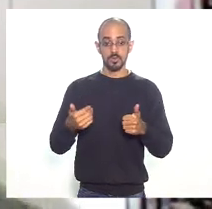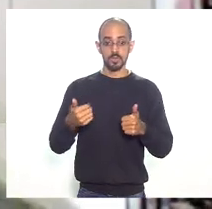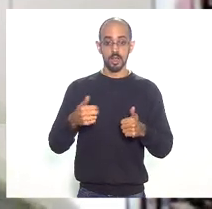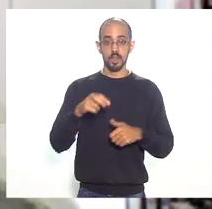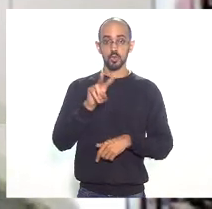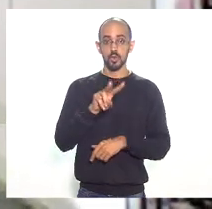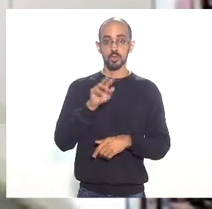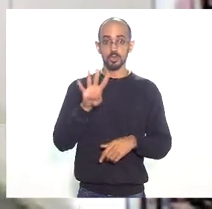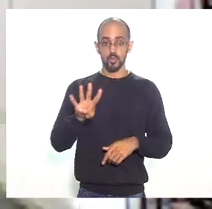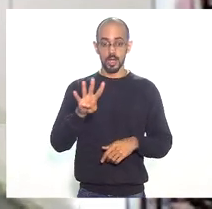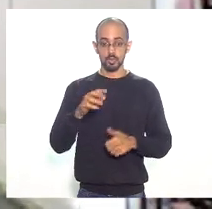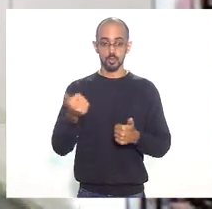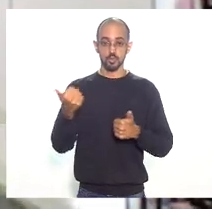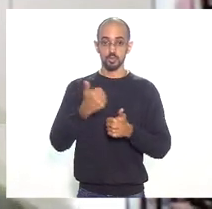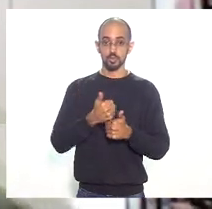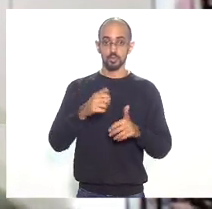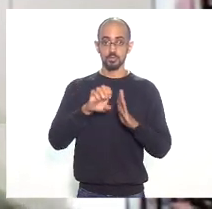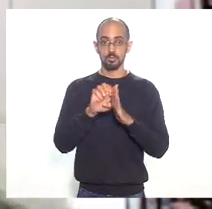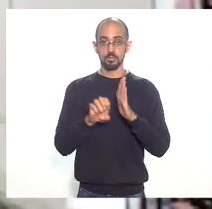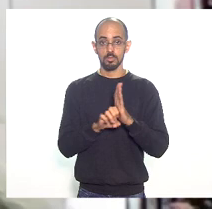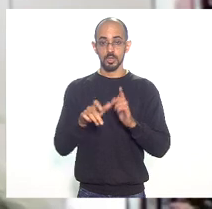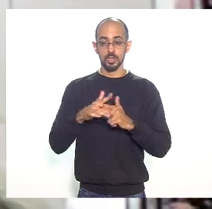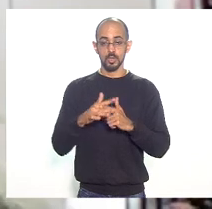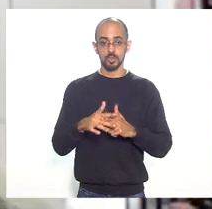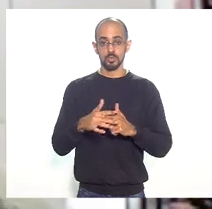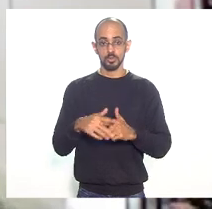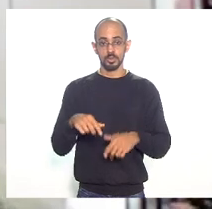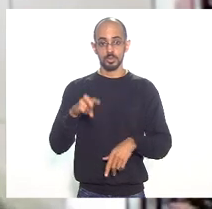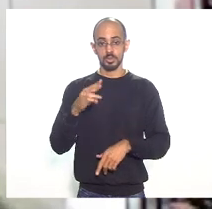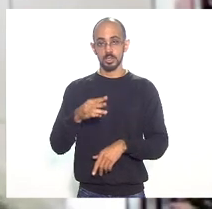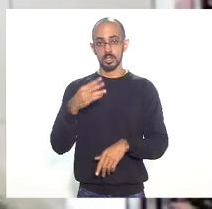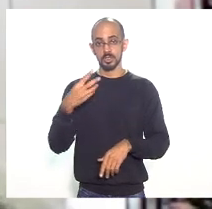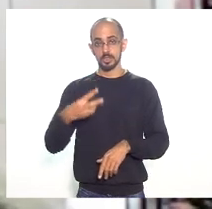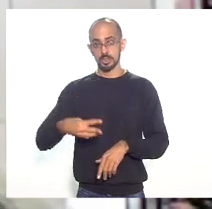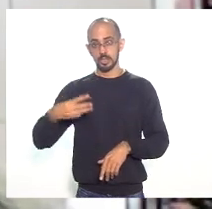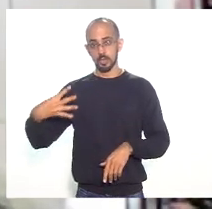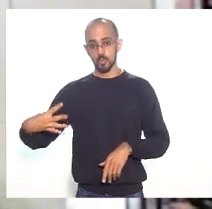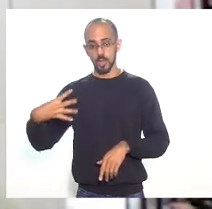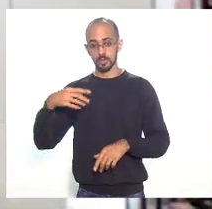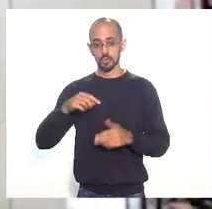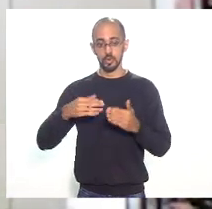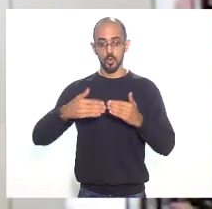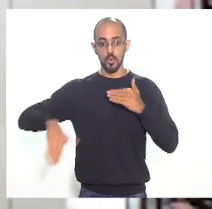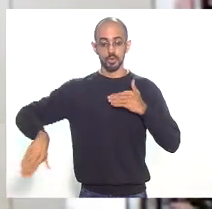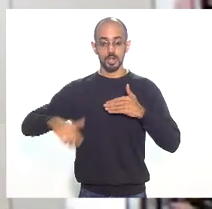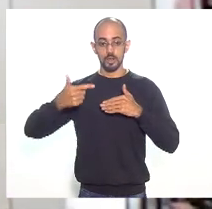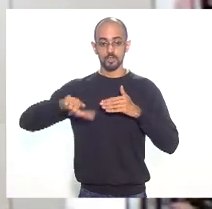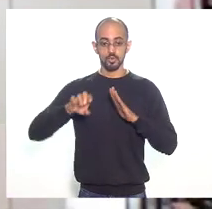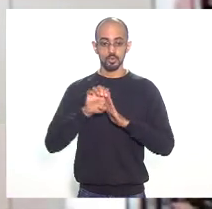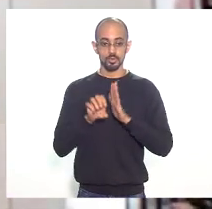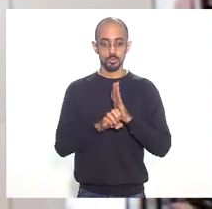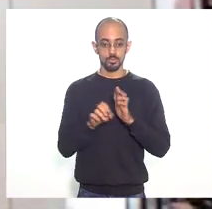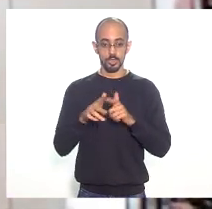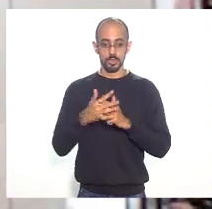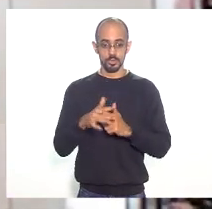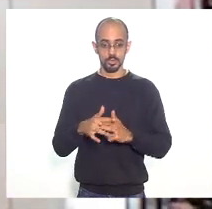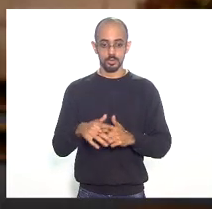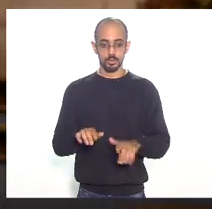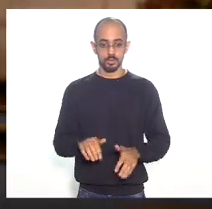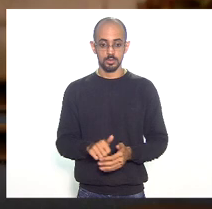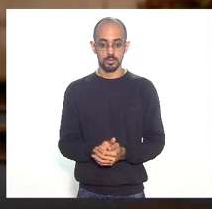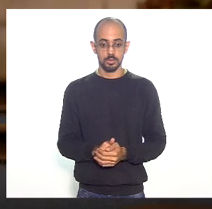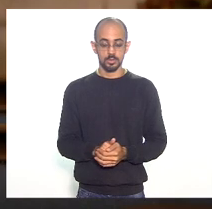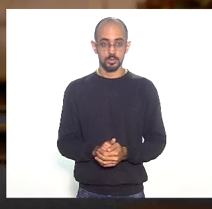favorável com subemenda aglutinativa às emendas 3 e 34 e contrário às demais emendas. Pela